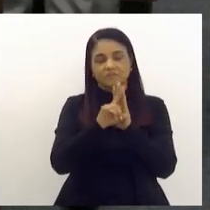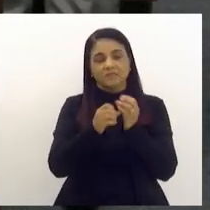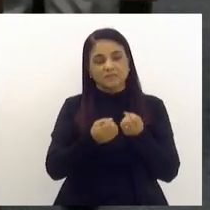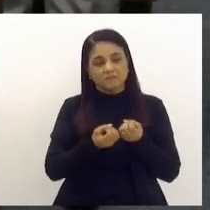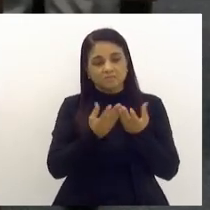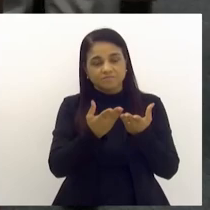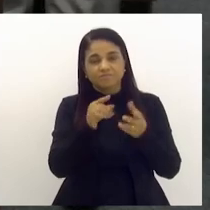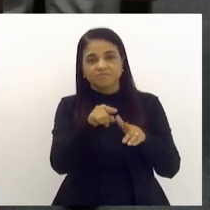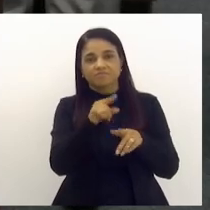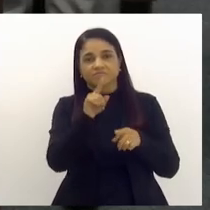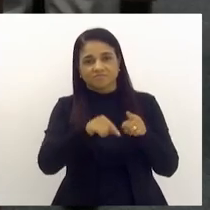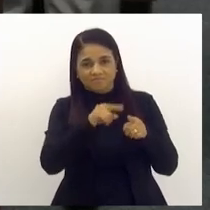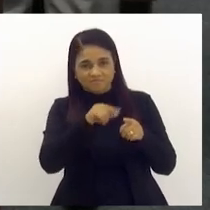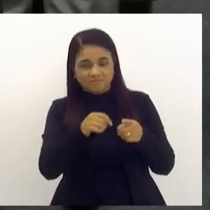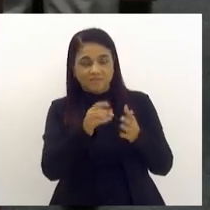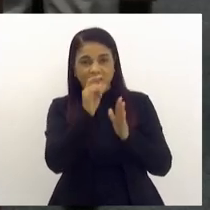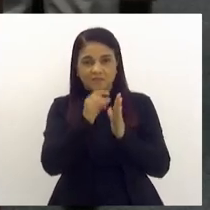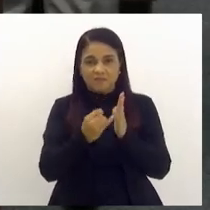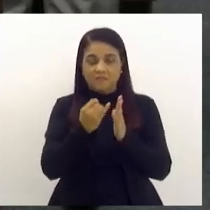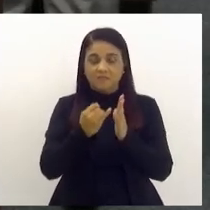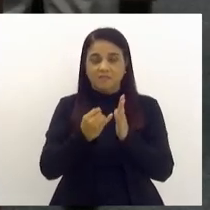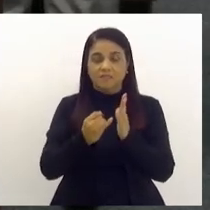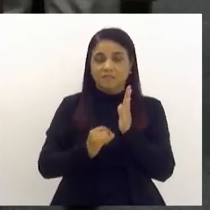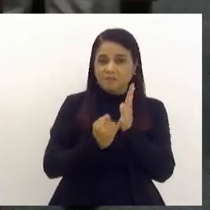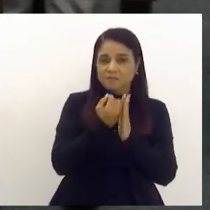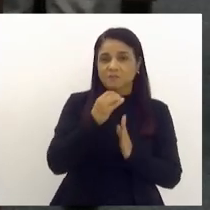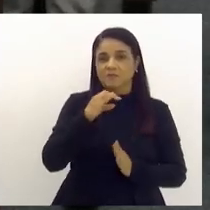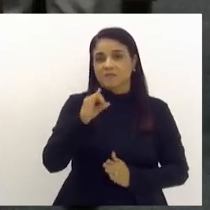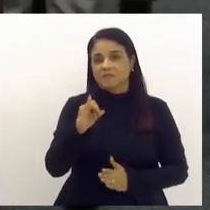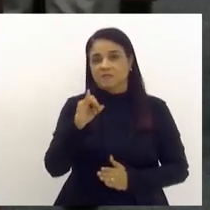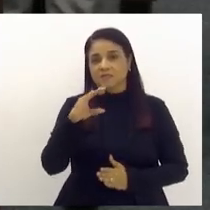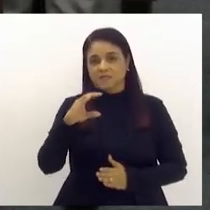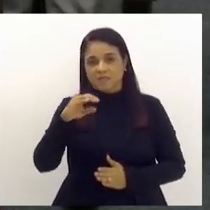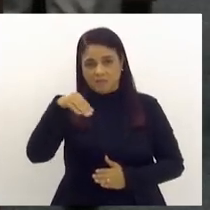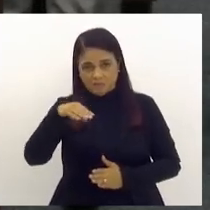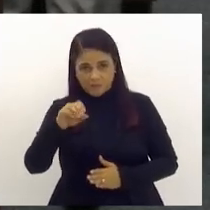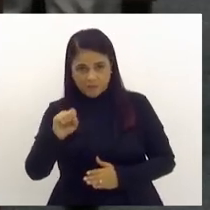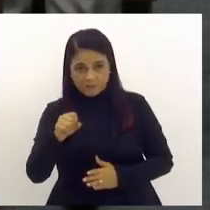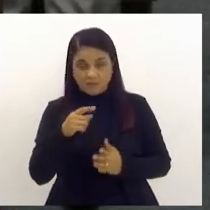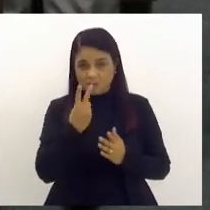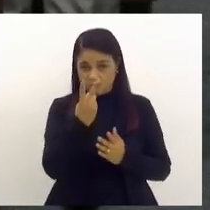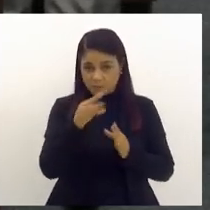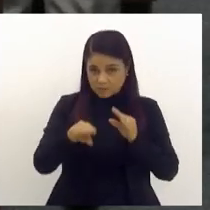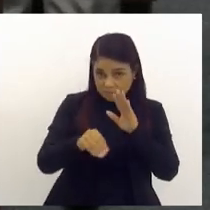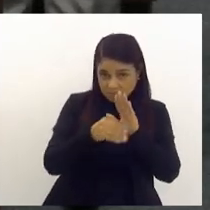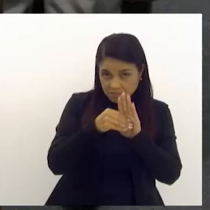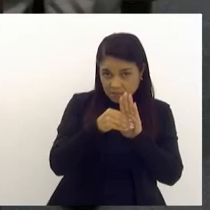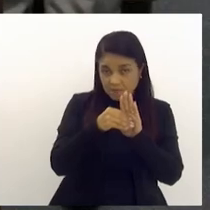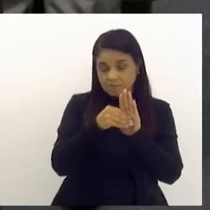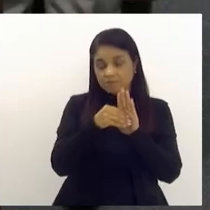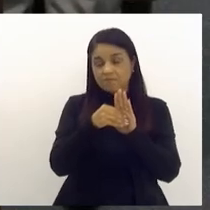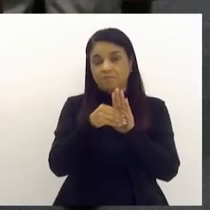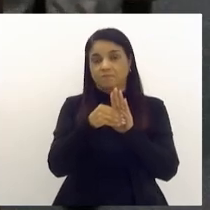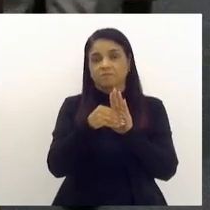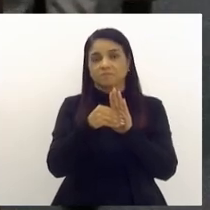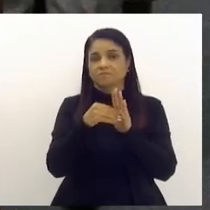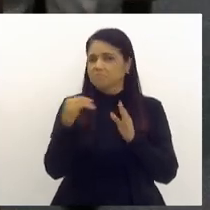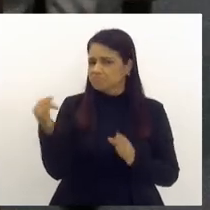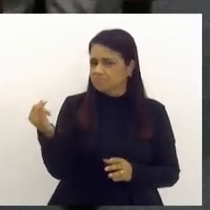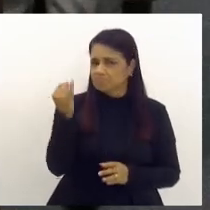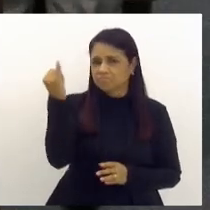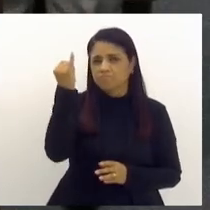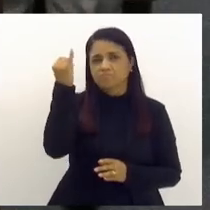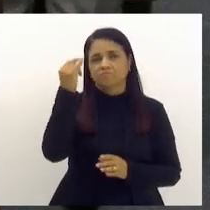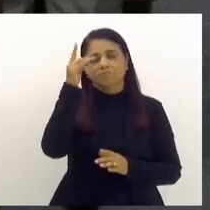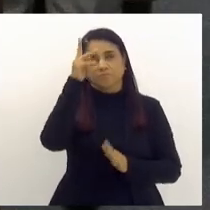um impacto social e humanitário enorme para o Estado. As duas emendas que foram feitas, elas são importantes